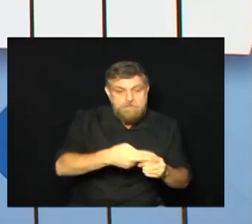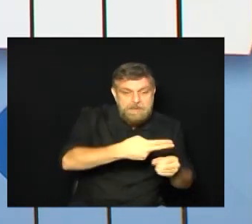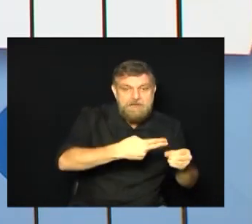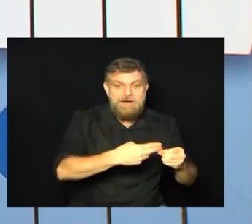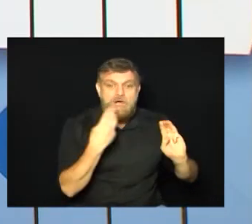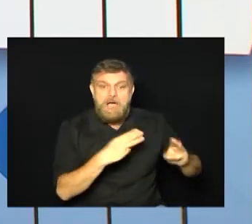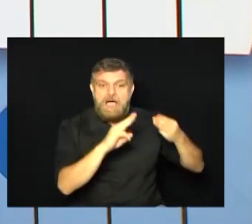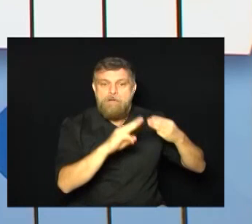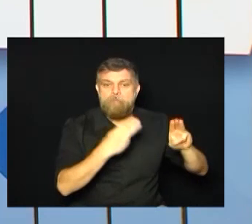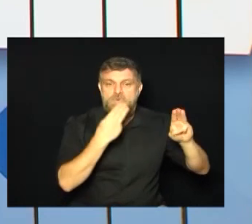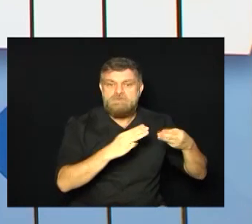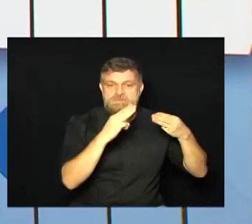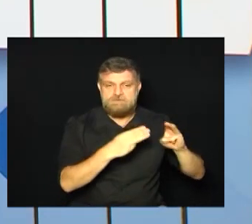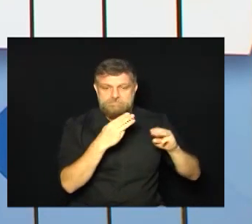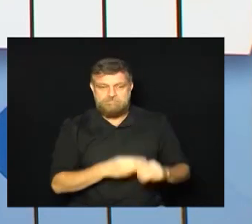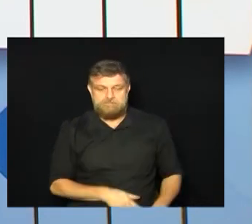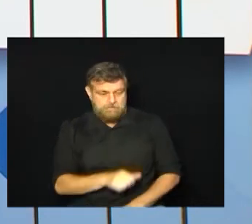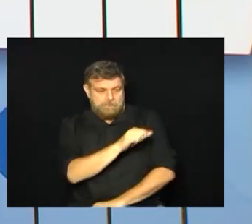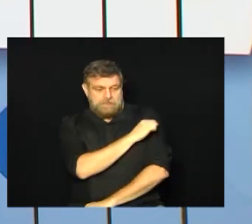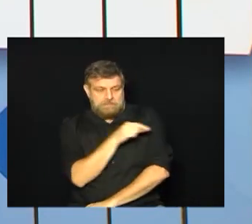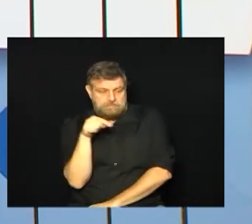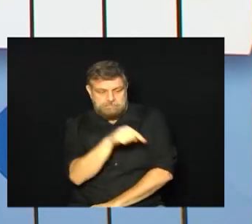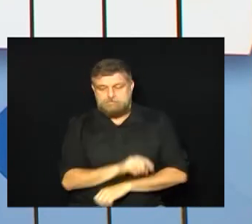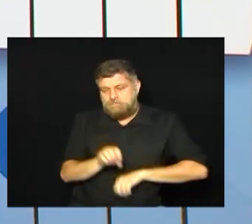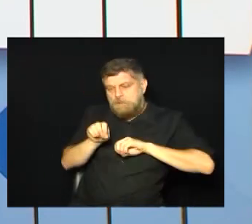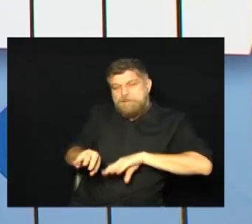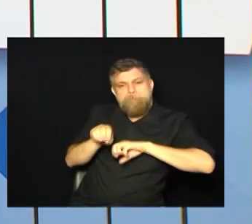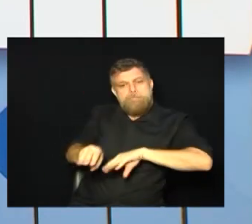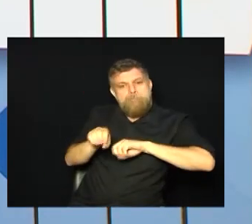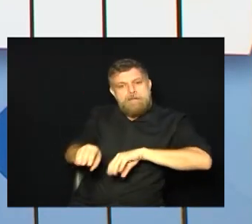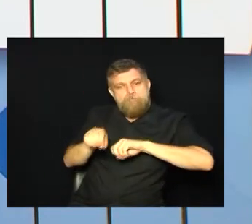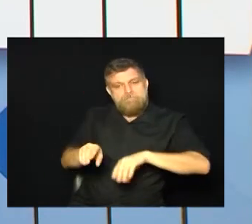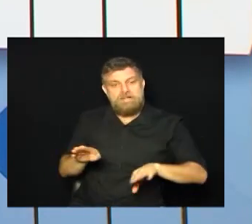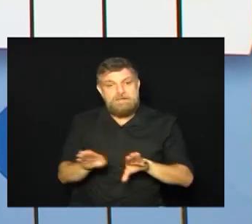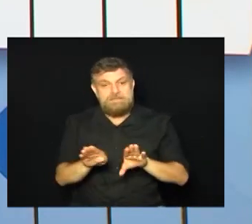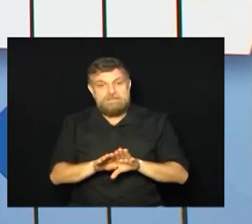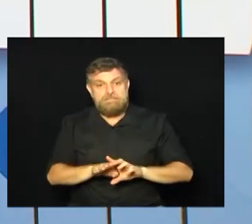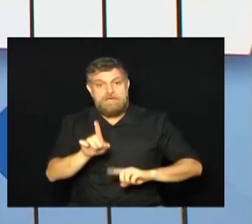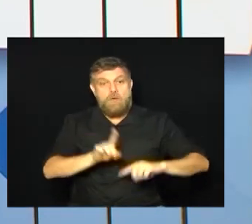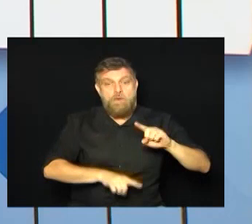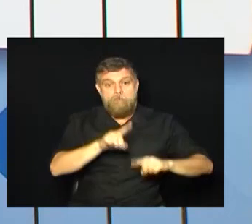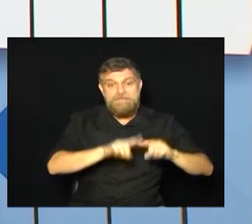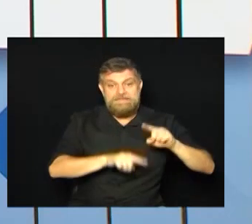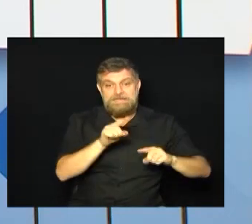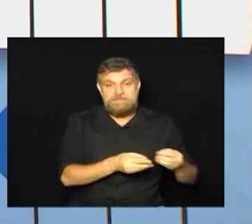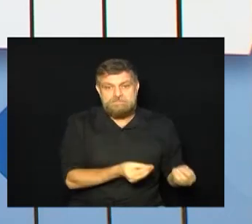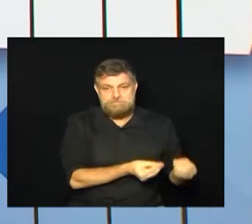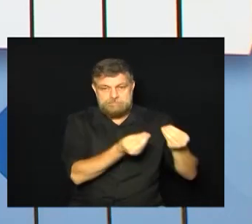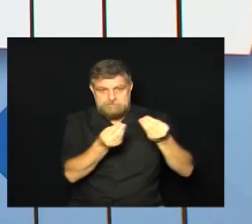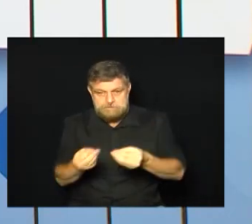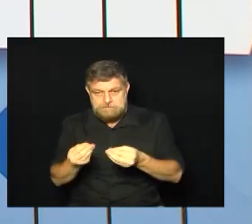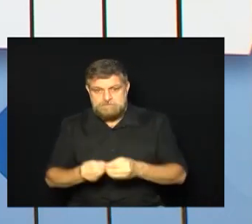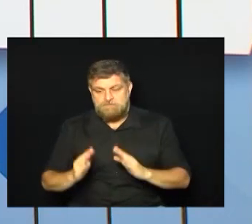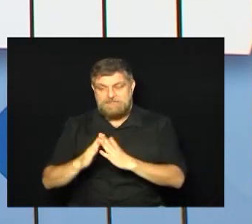Música da Unicamp. Os alunos é quem ministram essas aulas e os instrumentos são disponibilizados